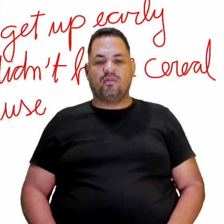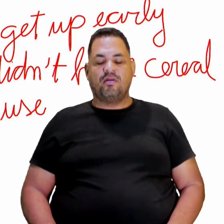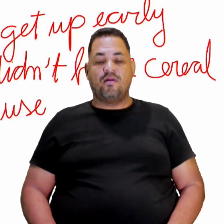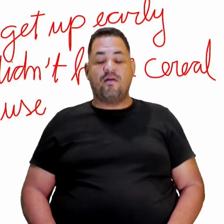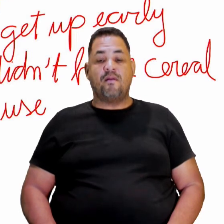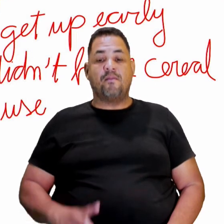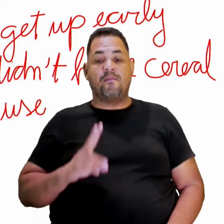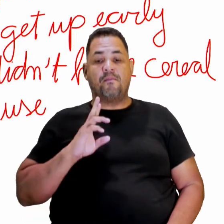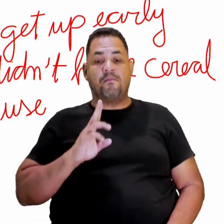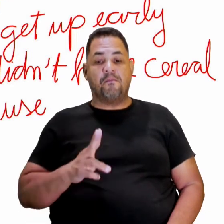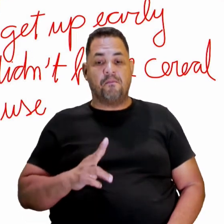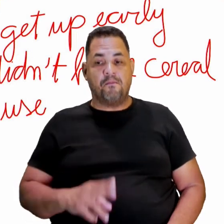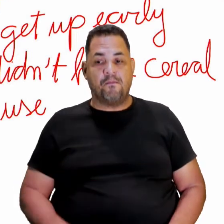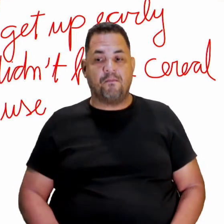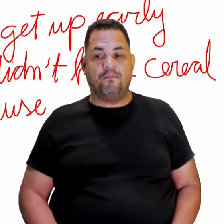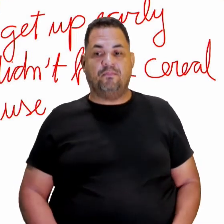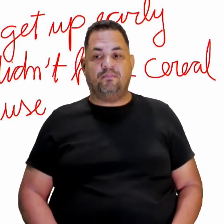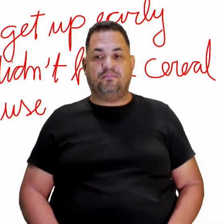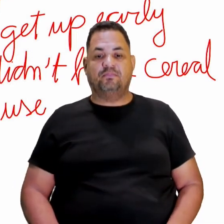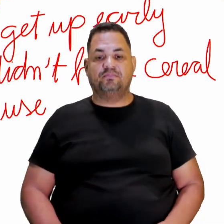Da mesma forma que